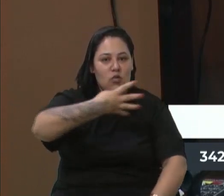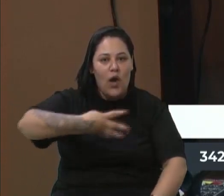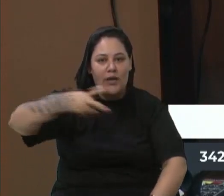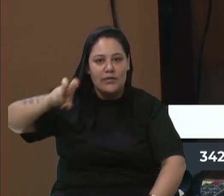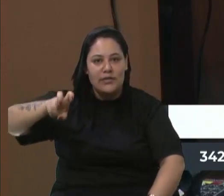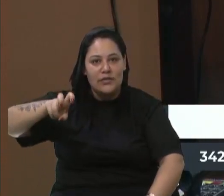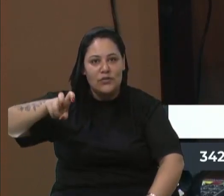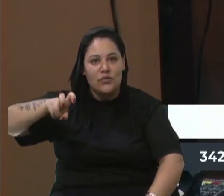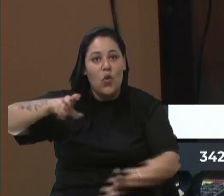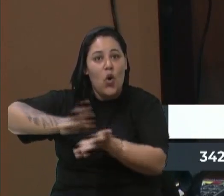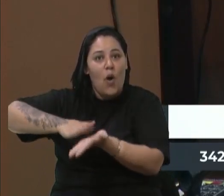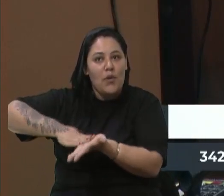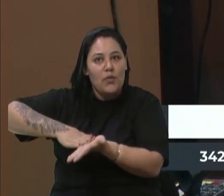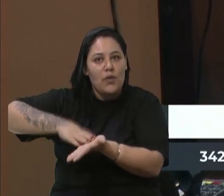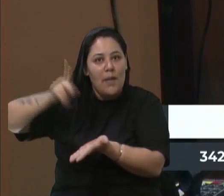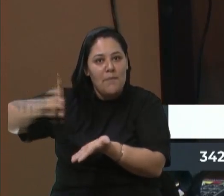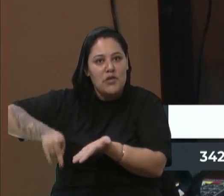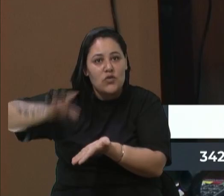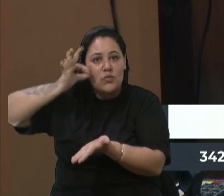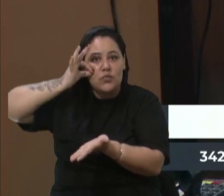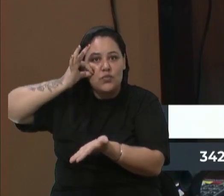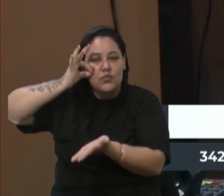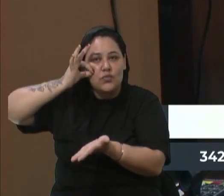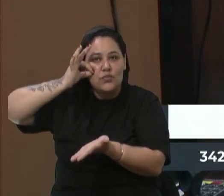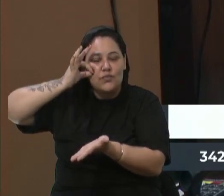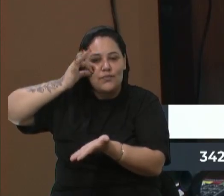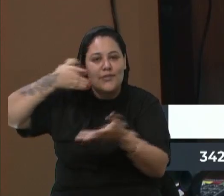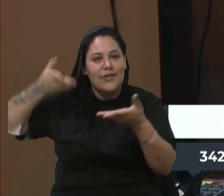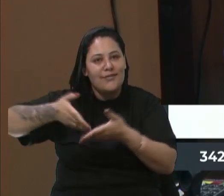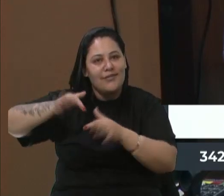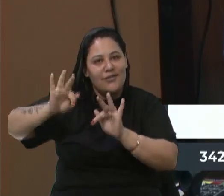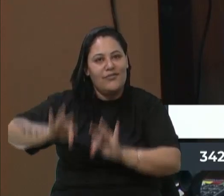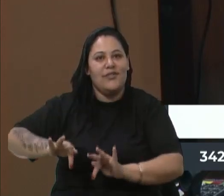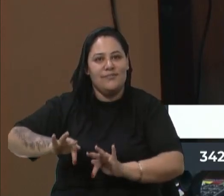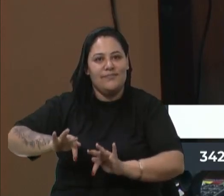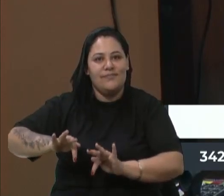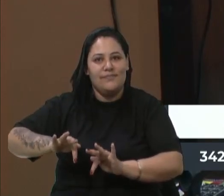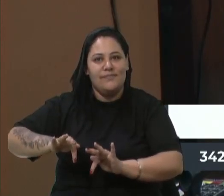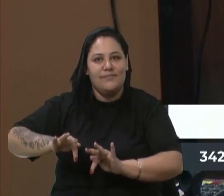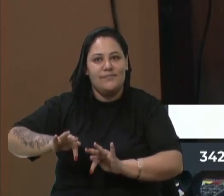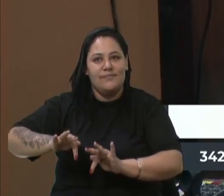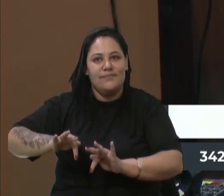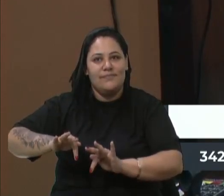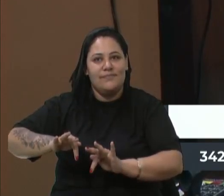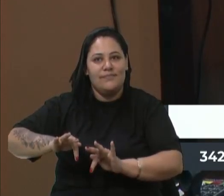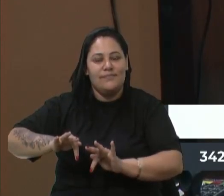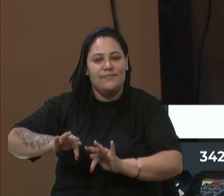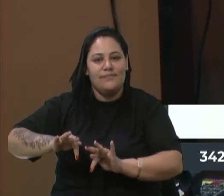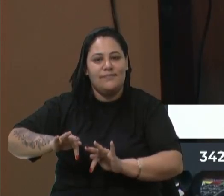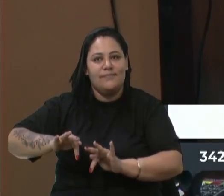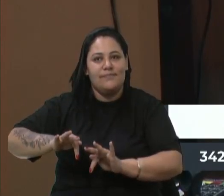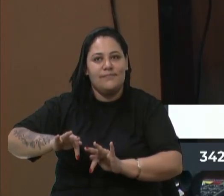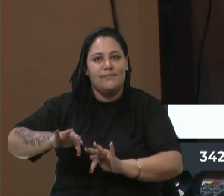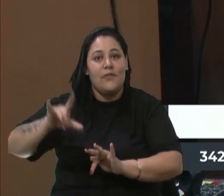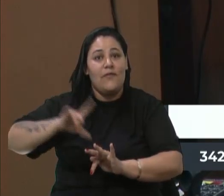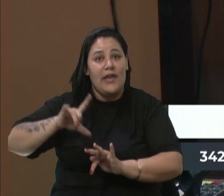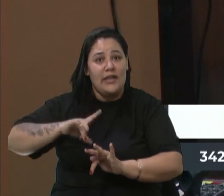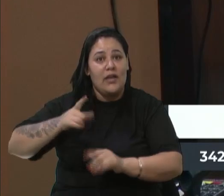que cobram, né, diuturnamente, e não vamos mais ter. Então, a concessionária vai ter essa